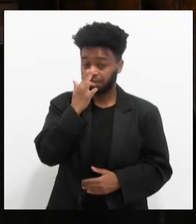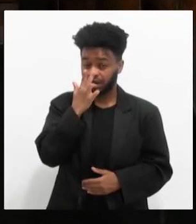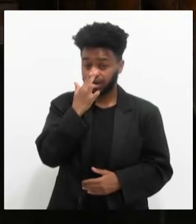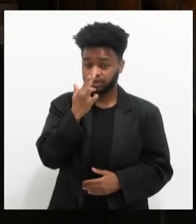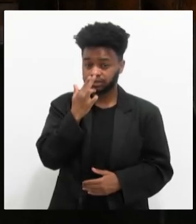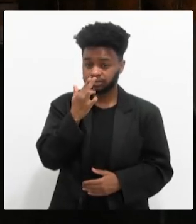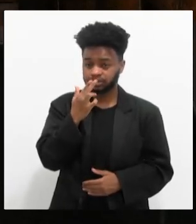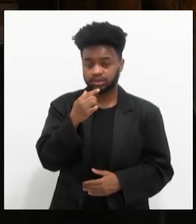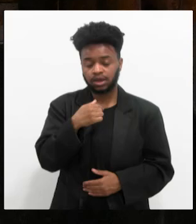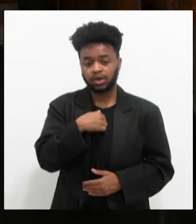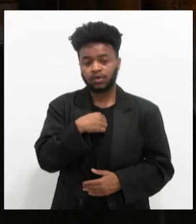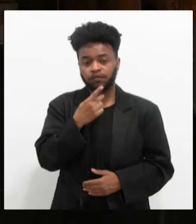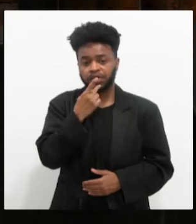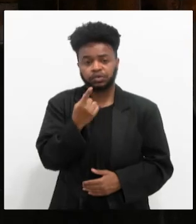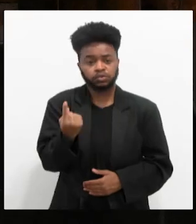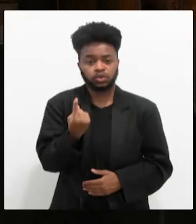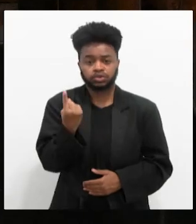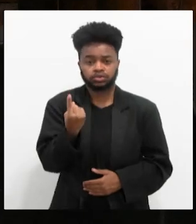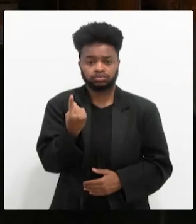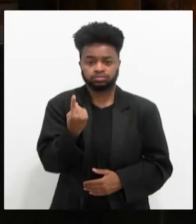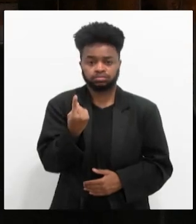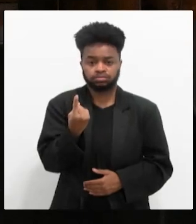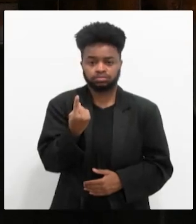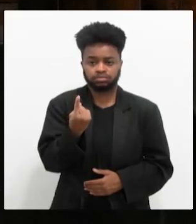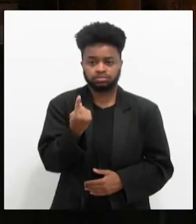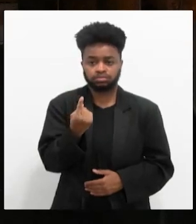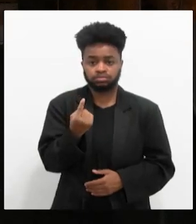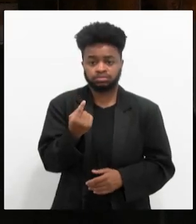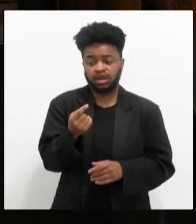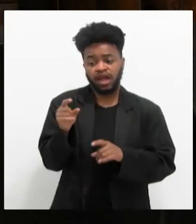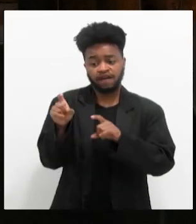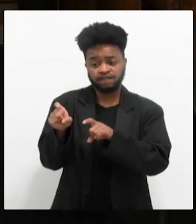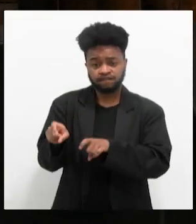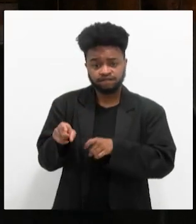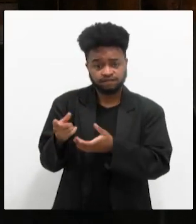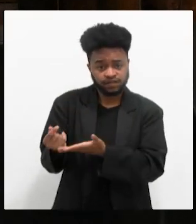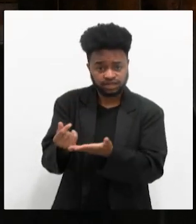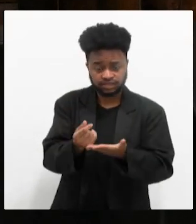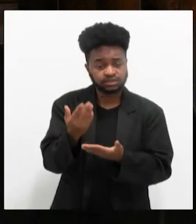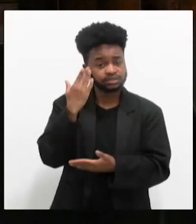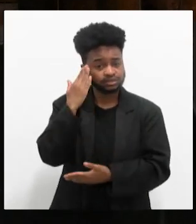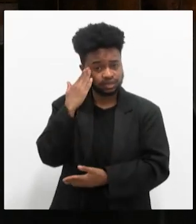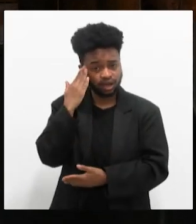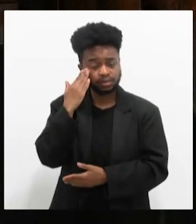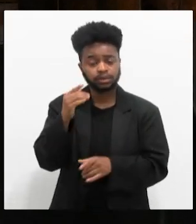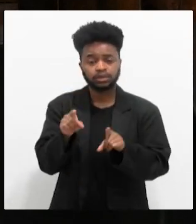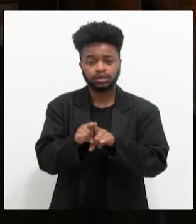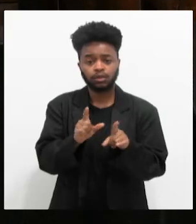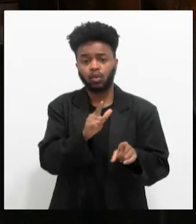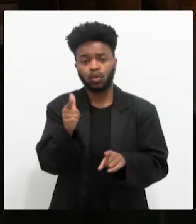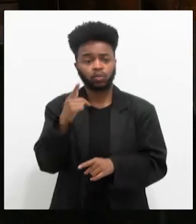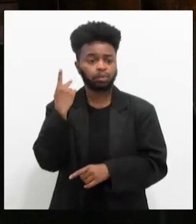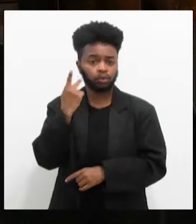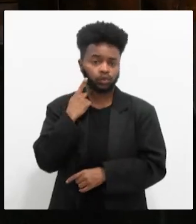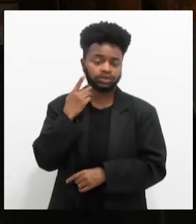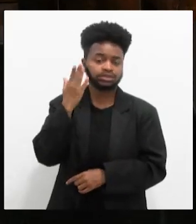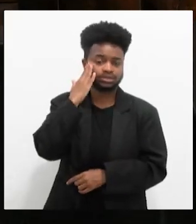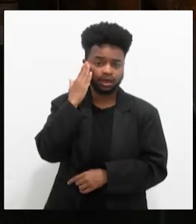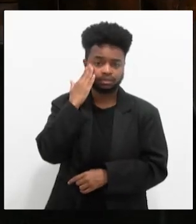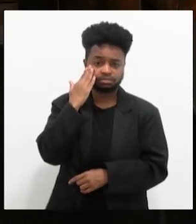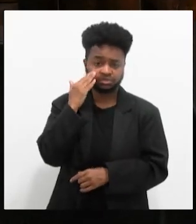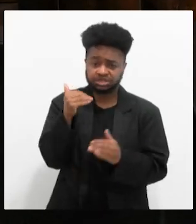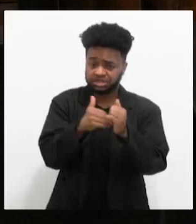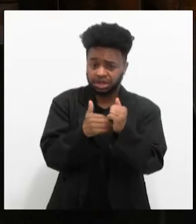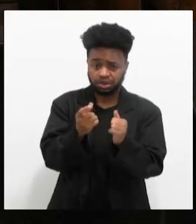falando sozinho. A Fazenda sabe disso, a douta Procuradoria sabe disso, não é